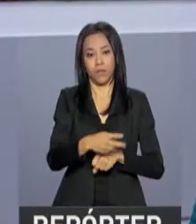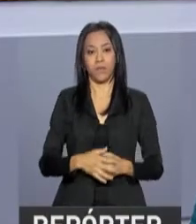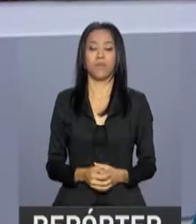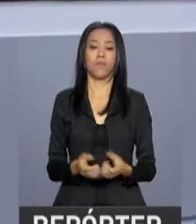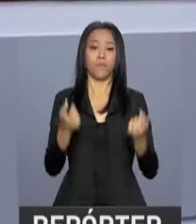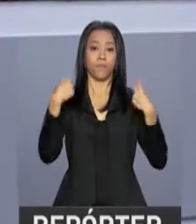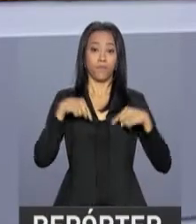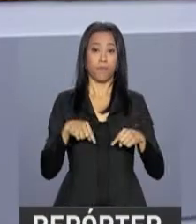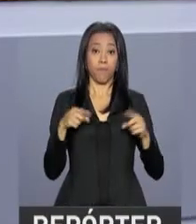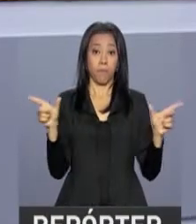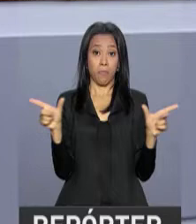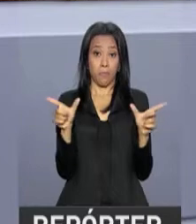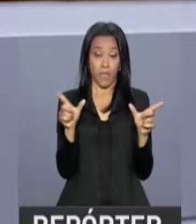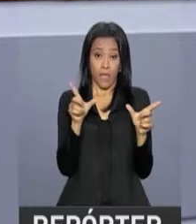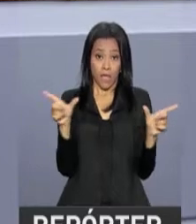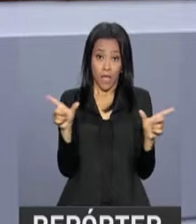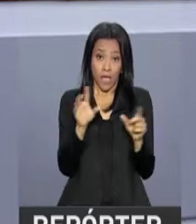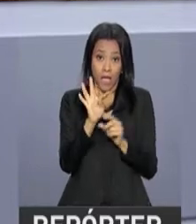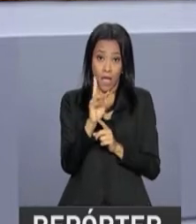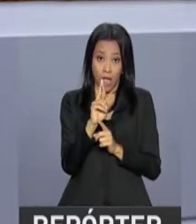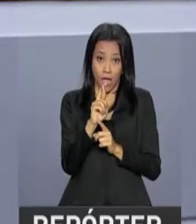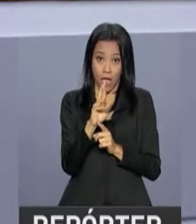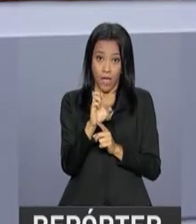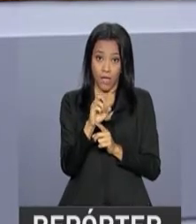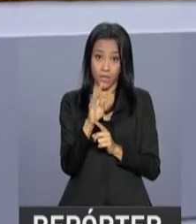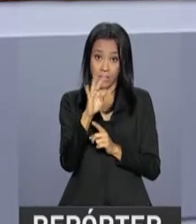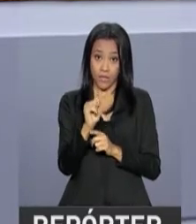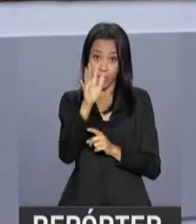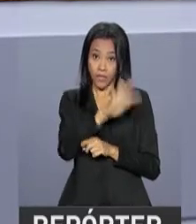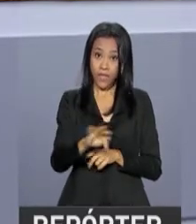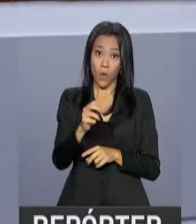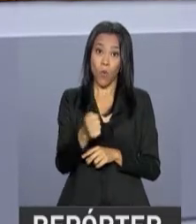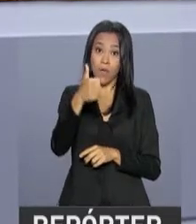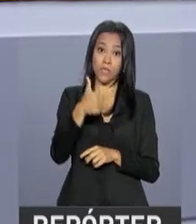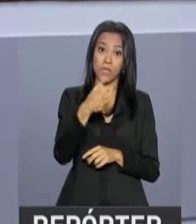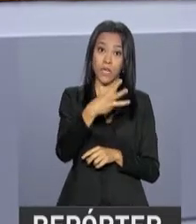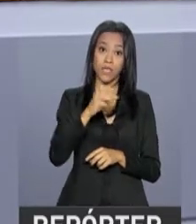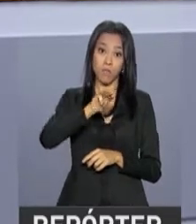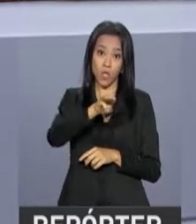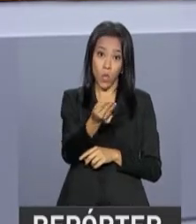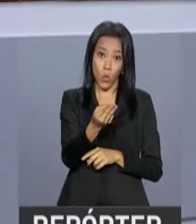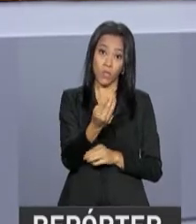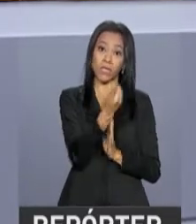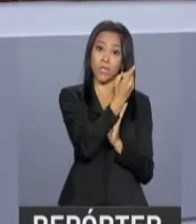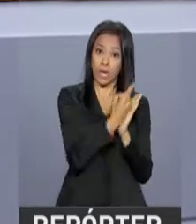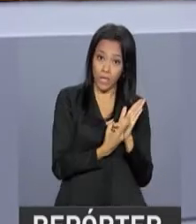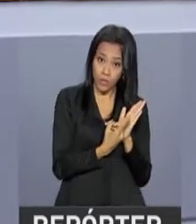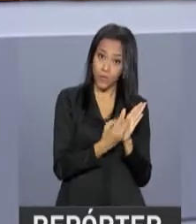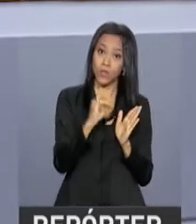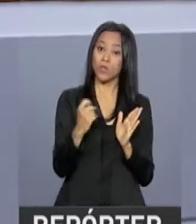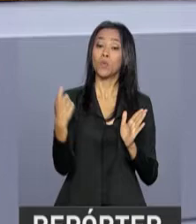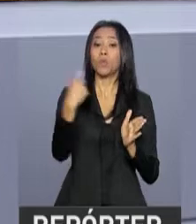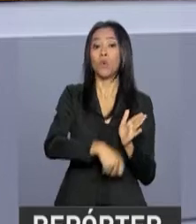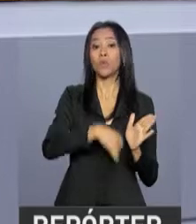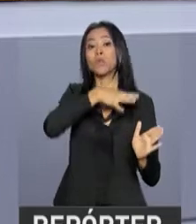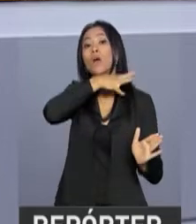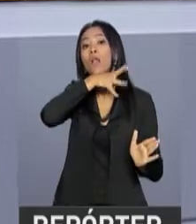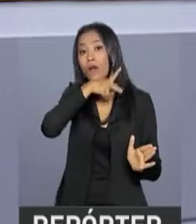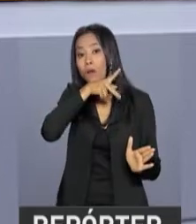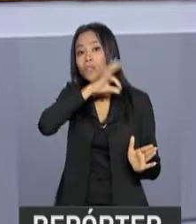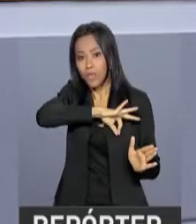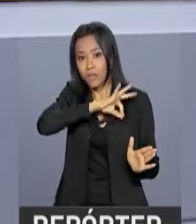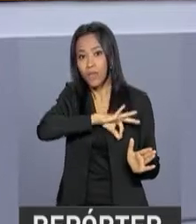receita federal recebeu quase 13 milhões e 500 mil declarações do imposto de renda até o final da tarde